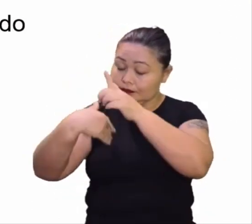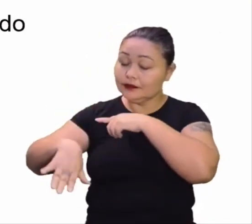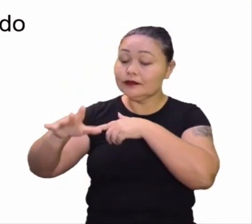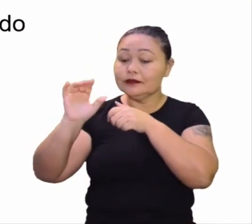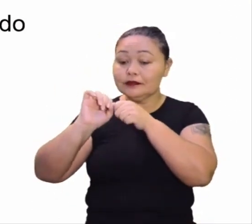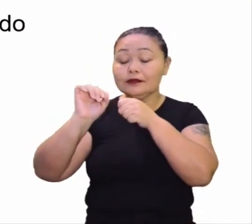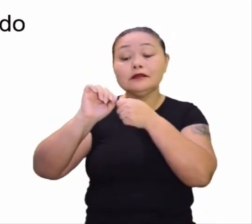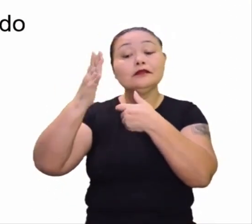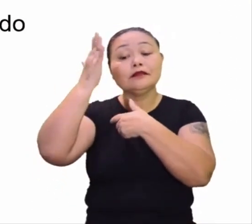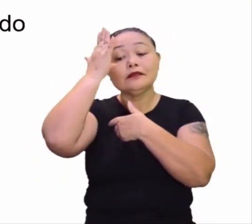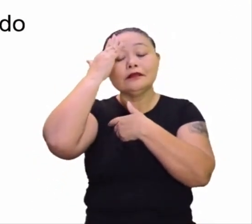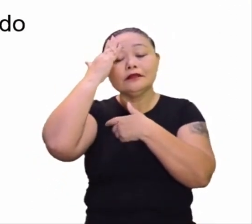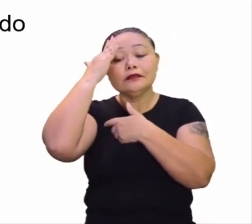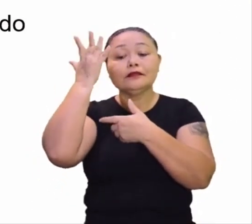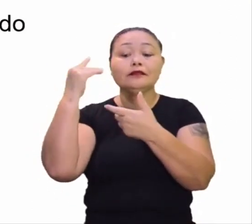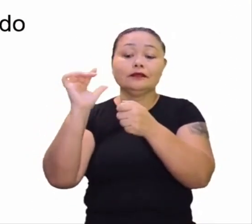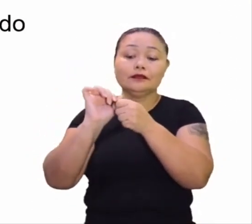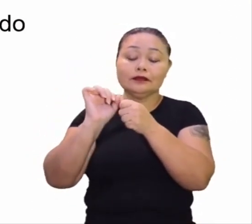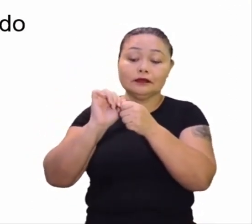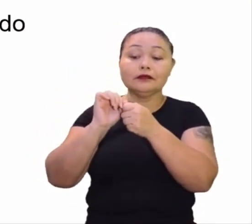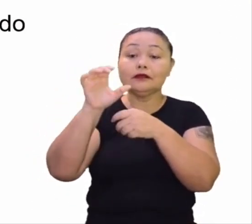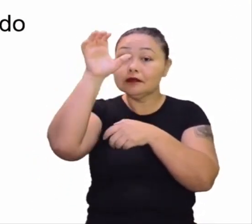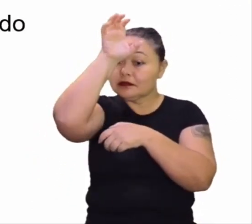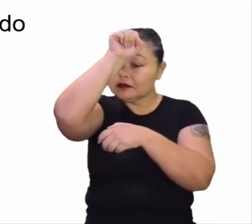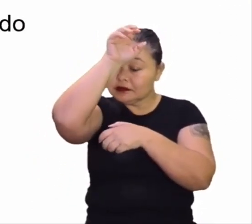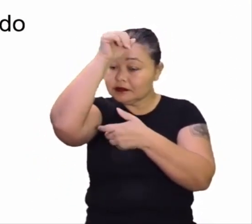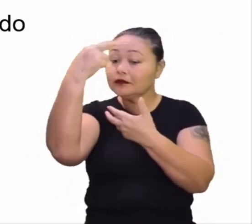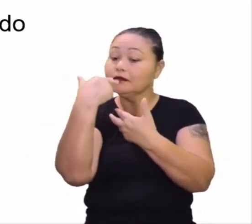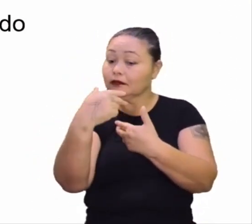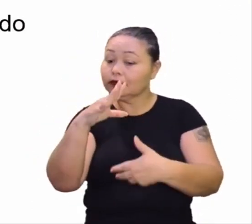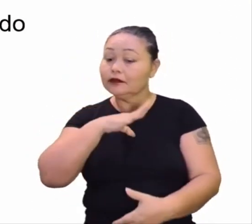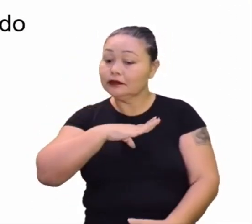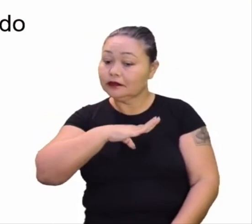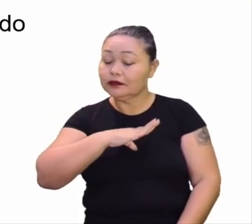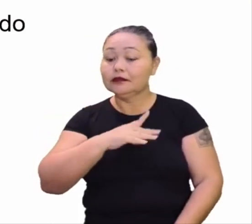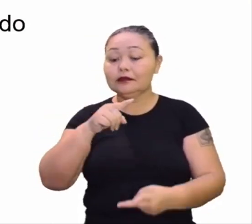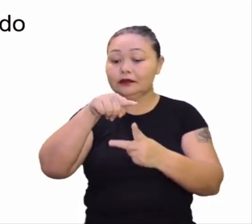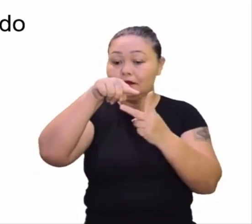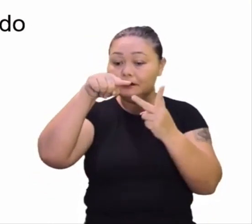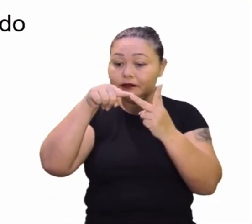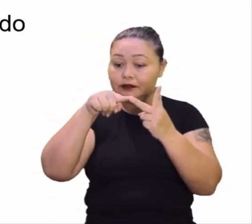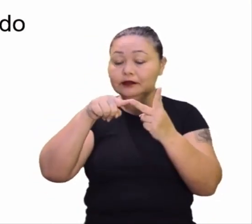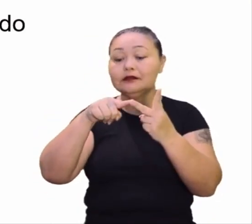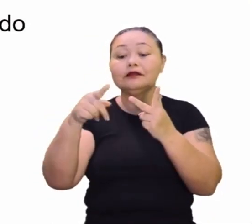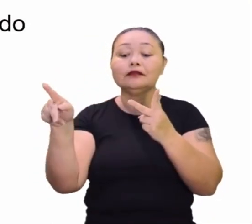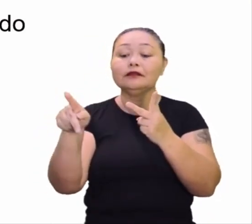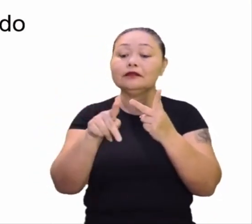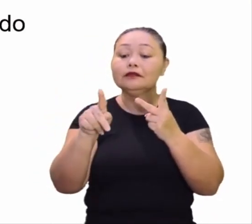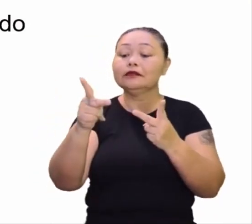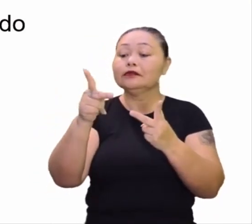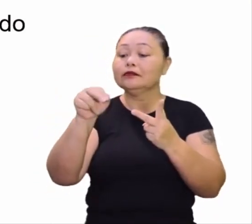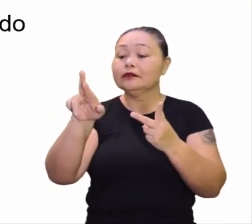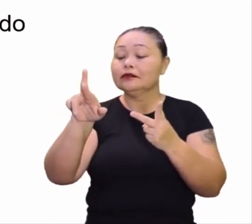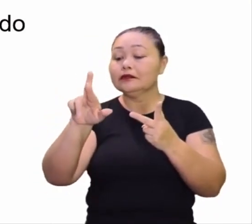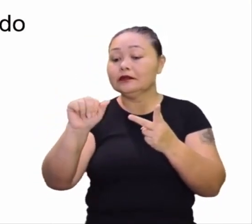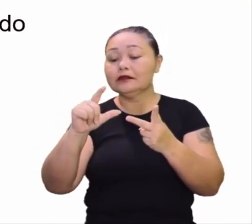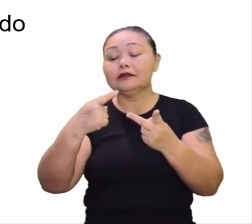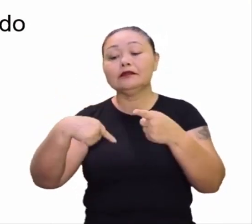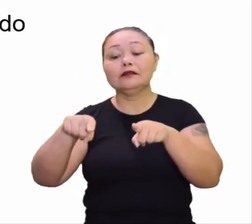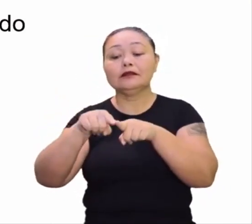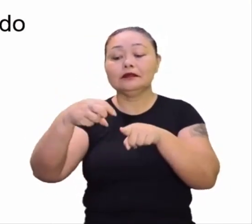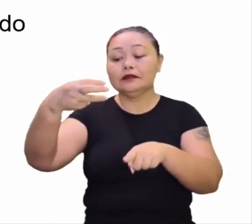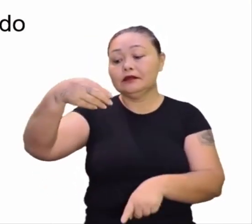instruído na língua portuguesa pela Pura, né? E a professora Márcia. Exatamente. Eles sabem